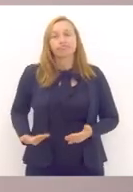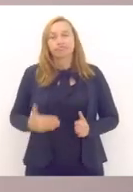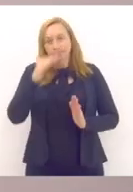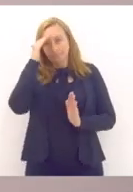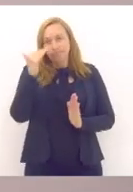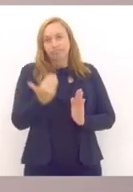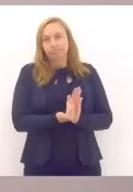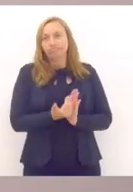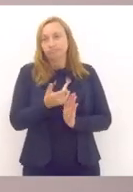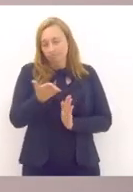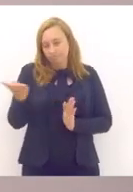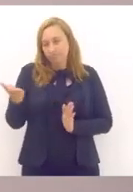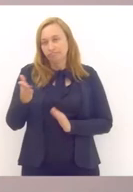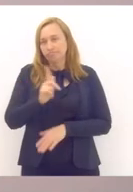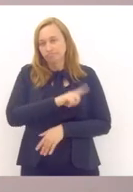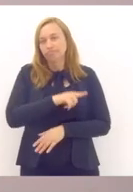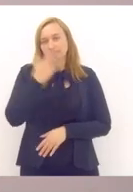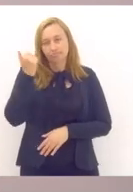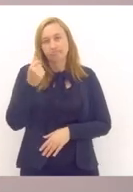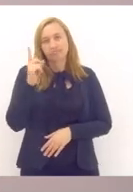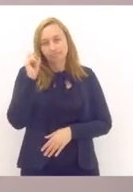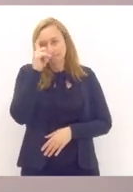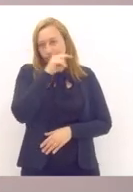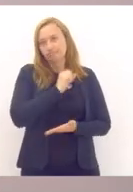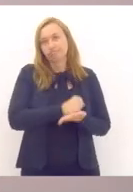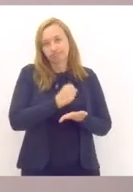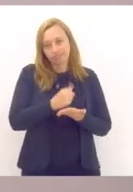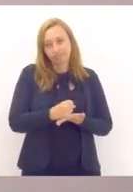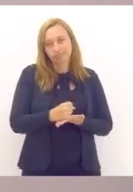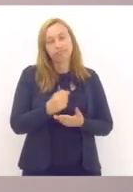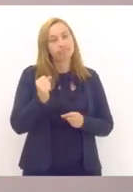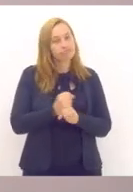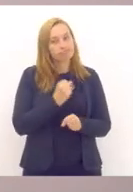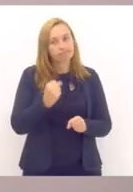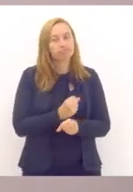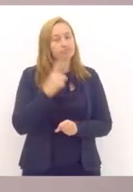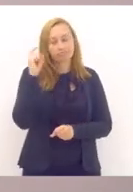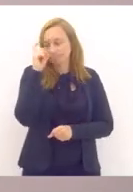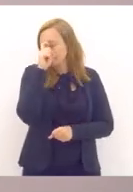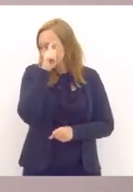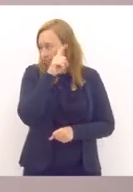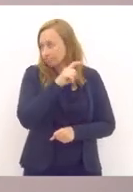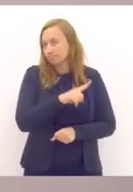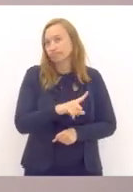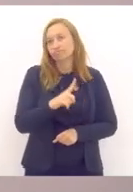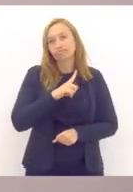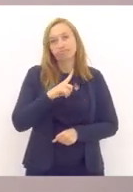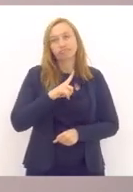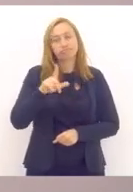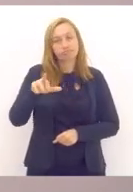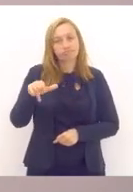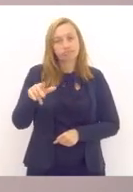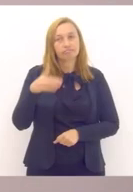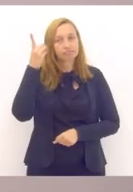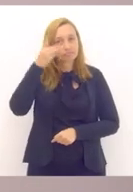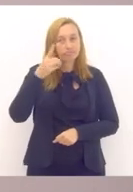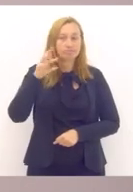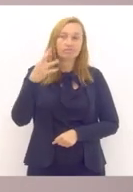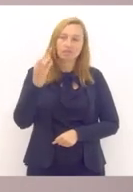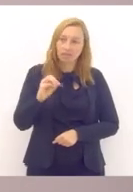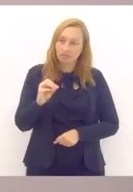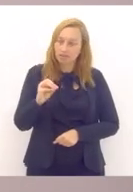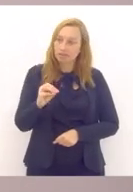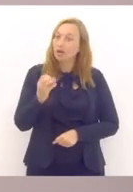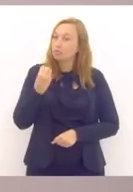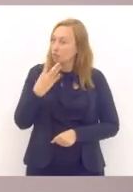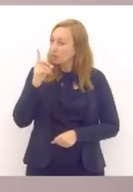senhores vieram de gestão, sabem como é que é difícil contratar obra. Nossa senhora. Eu tive com o irmão do deputado Renato Miranda, bom